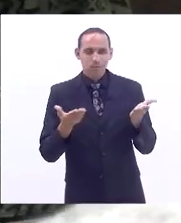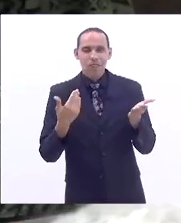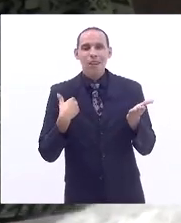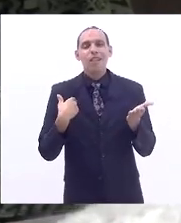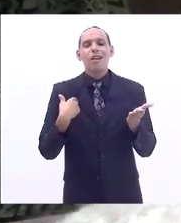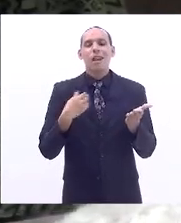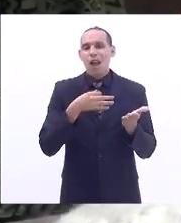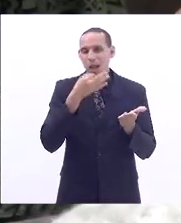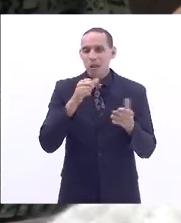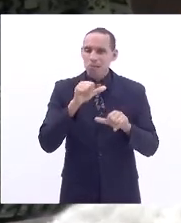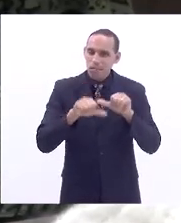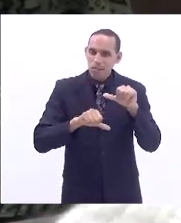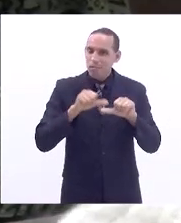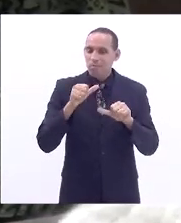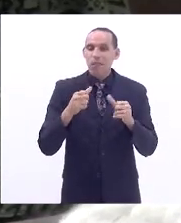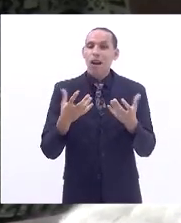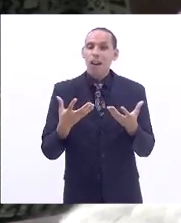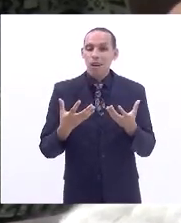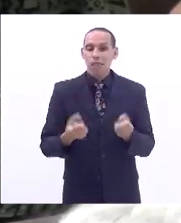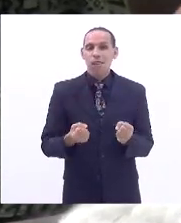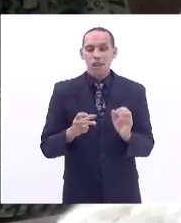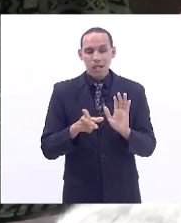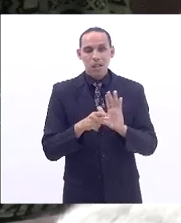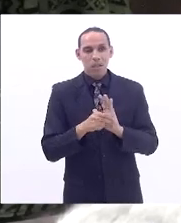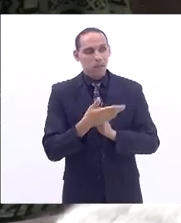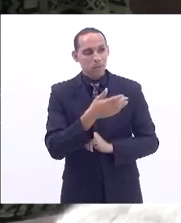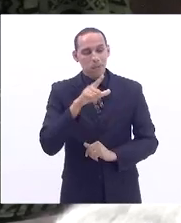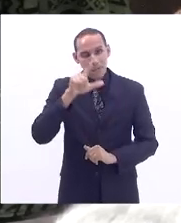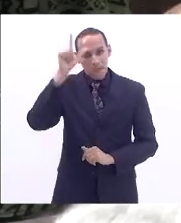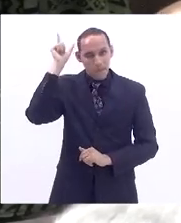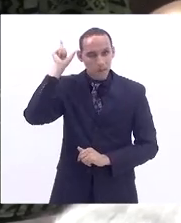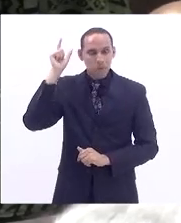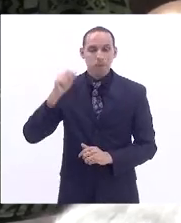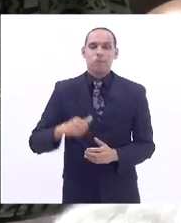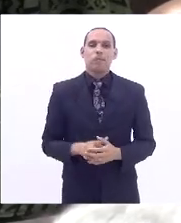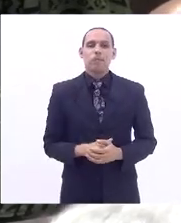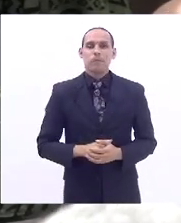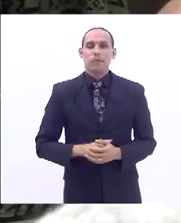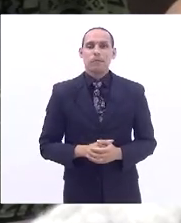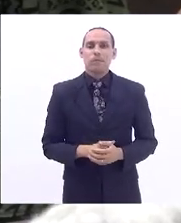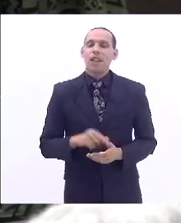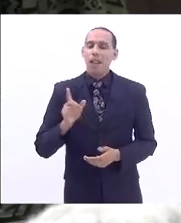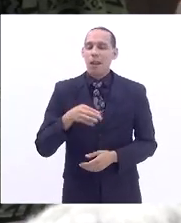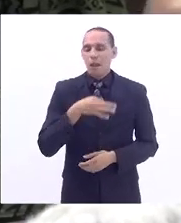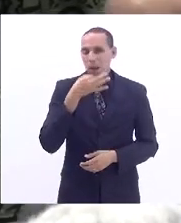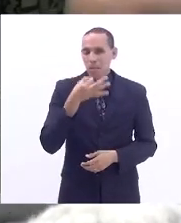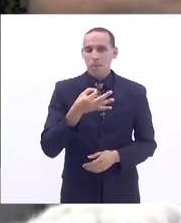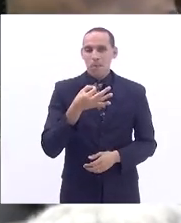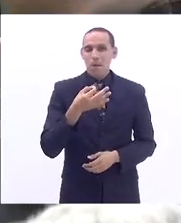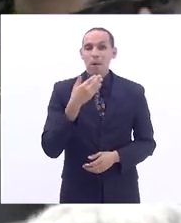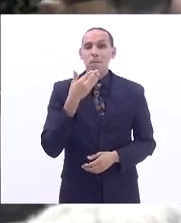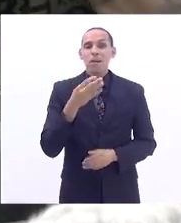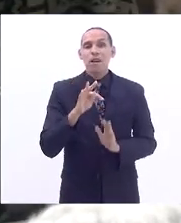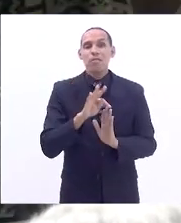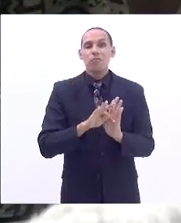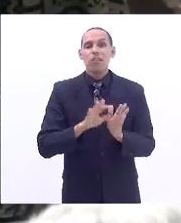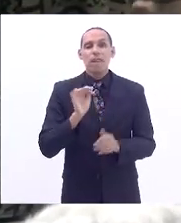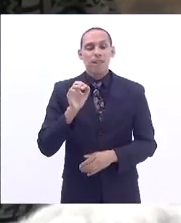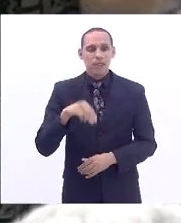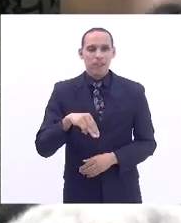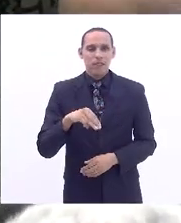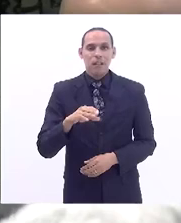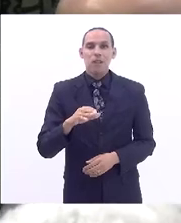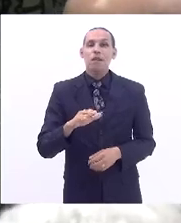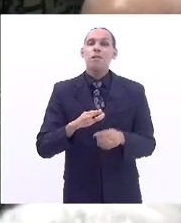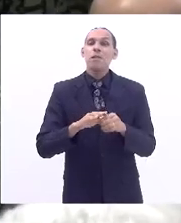refaço parecer incorporando a demenda os deputados Paulo esse é o parecer repetindo torna final é um